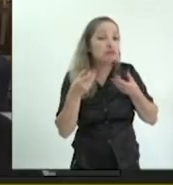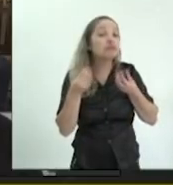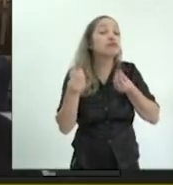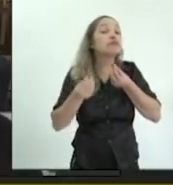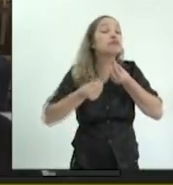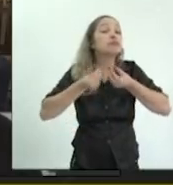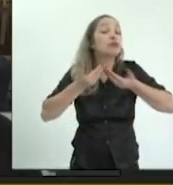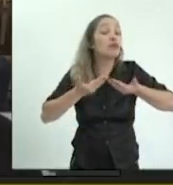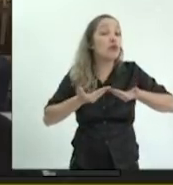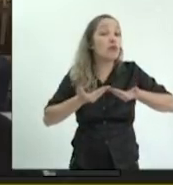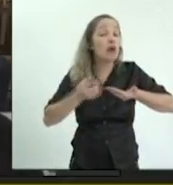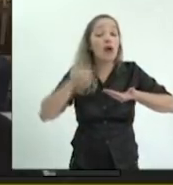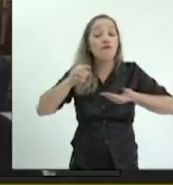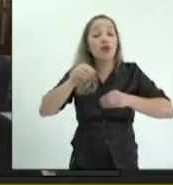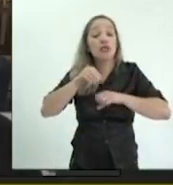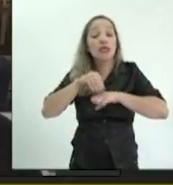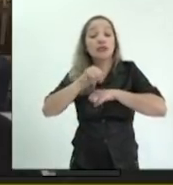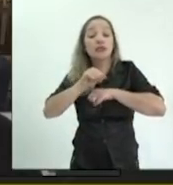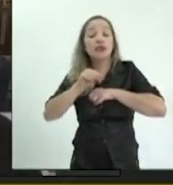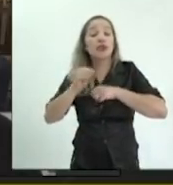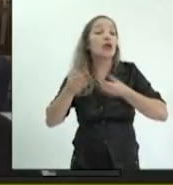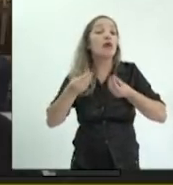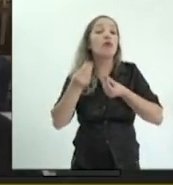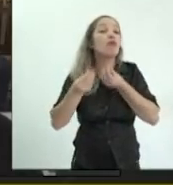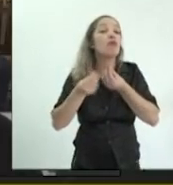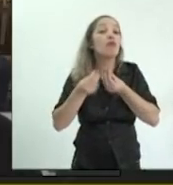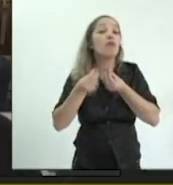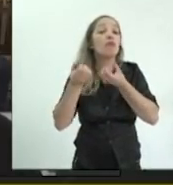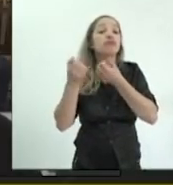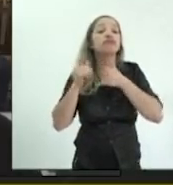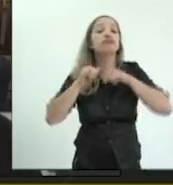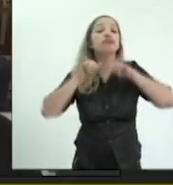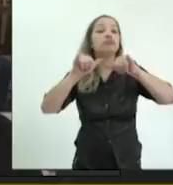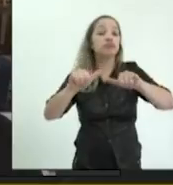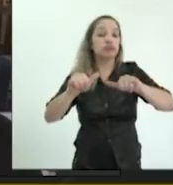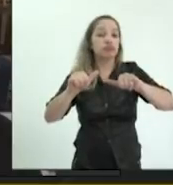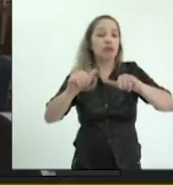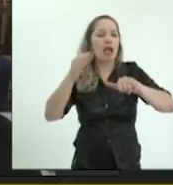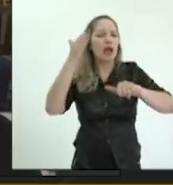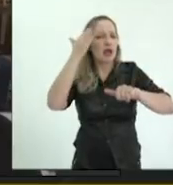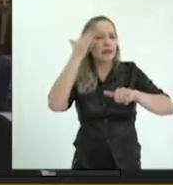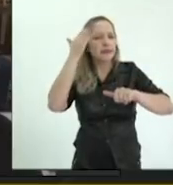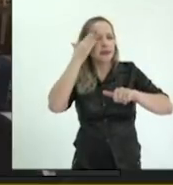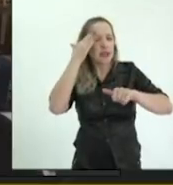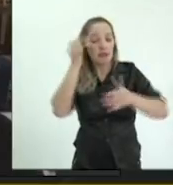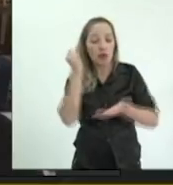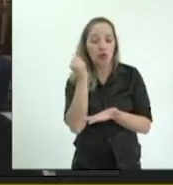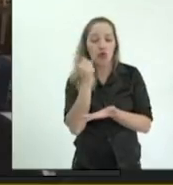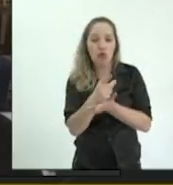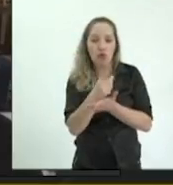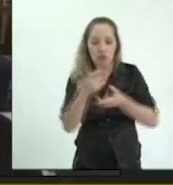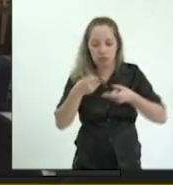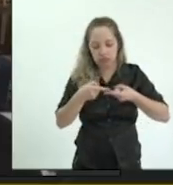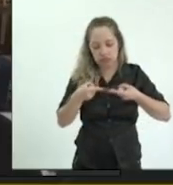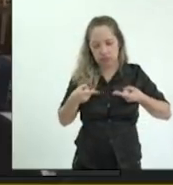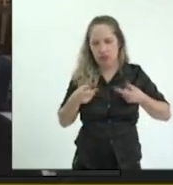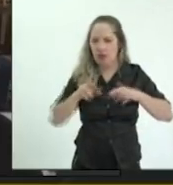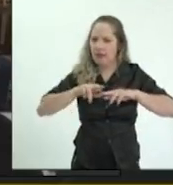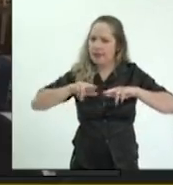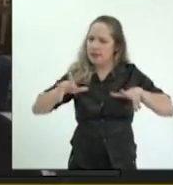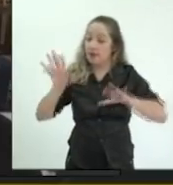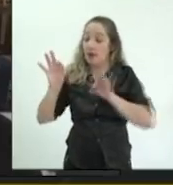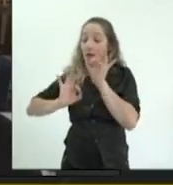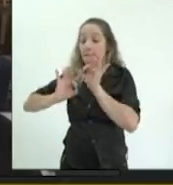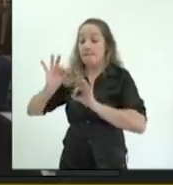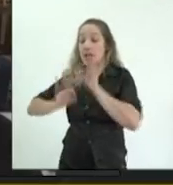querendo começar a voltar, planejar a viagem, né? A gente sabe que comprar um pacote, comprar uma passagem é diferente de você fazer o